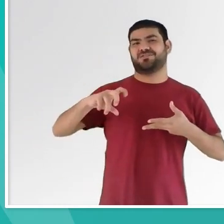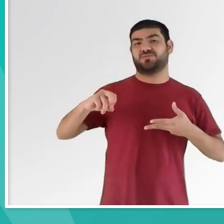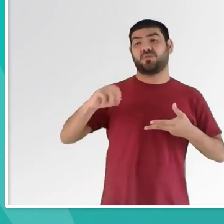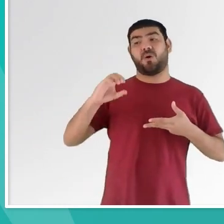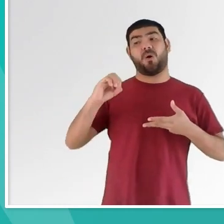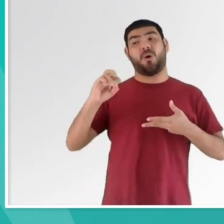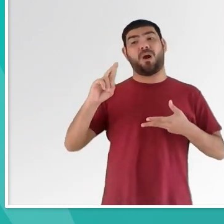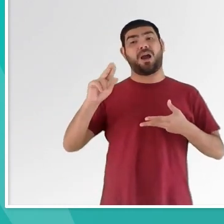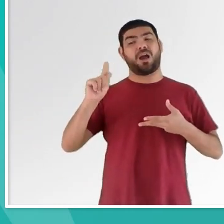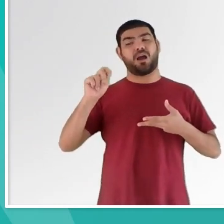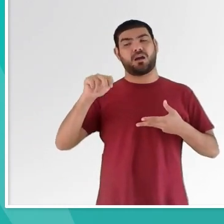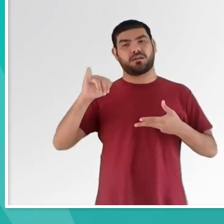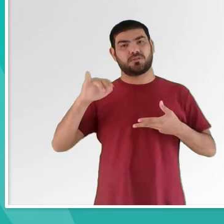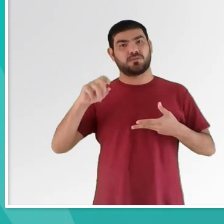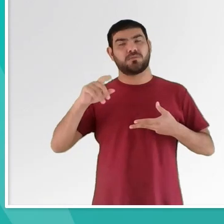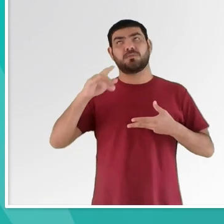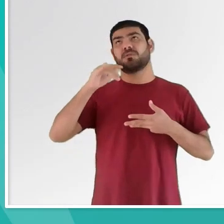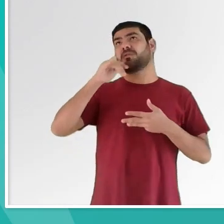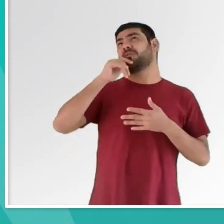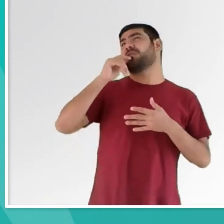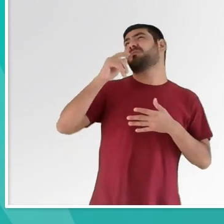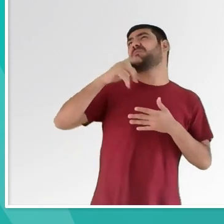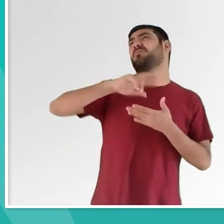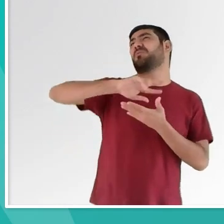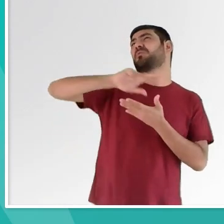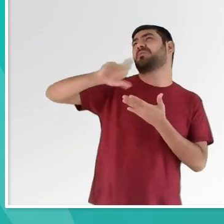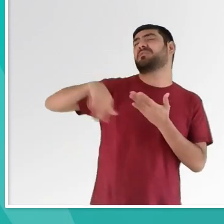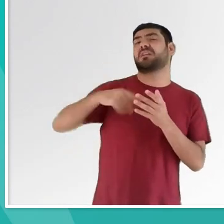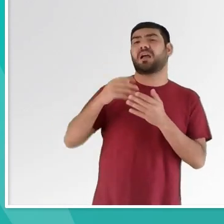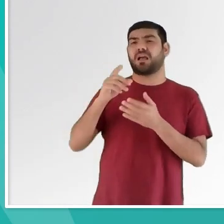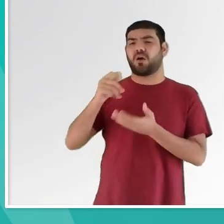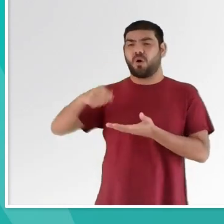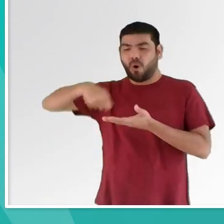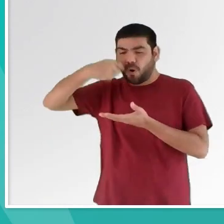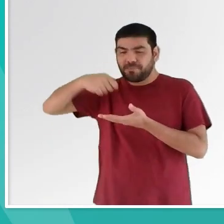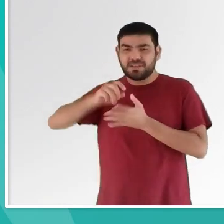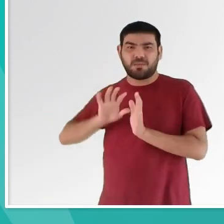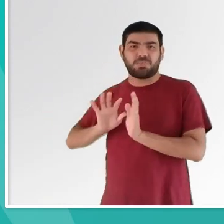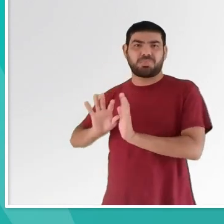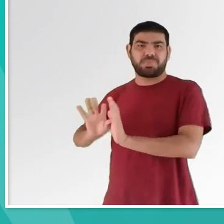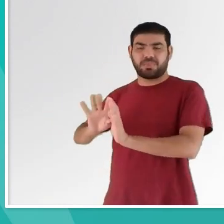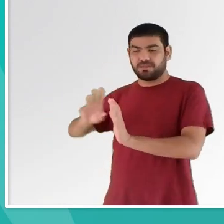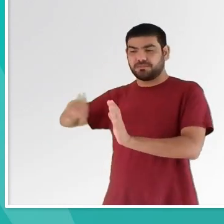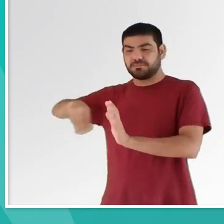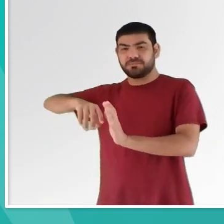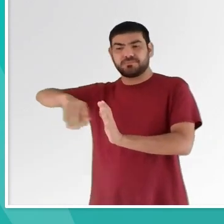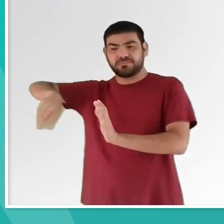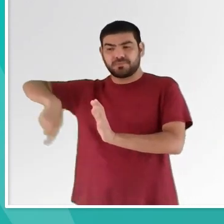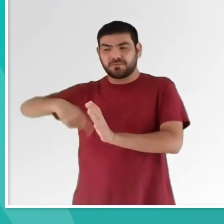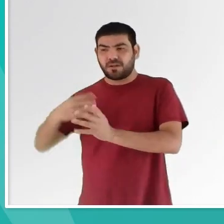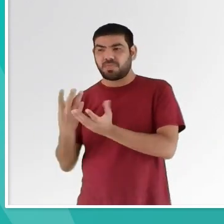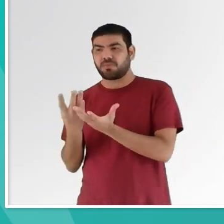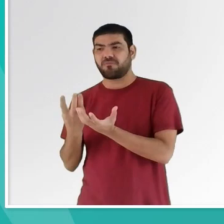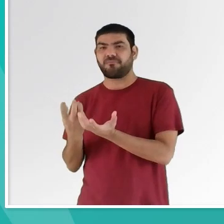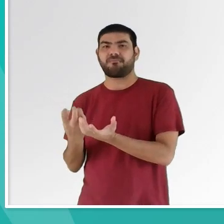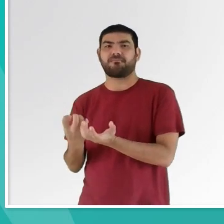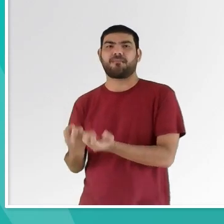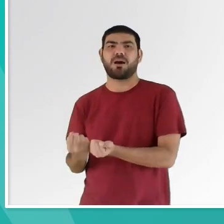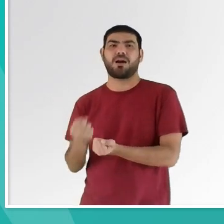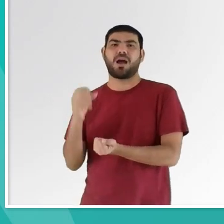de alimentos e etc., que vão se decompor rapidamente no meio ambiente. Então, é um